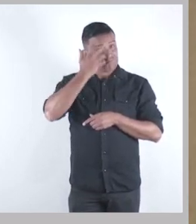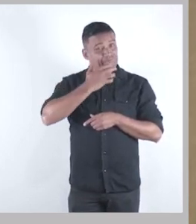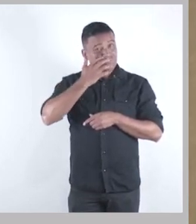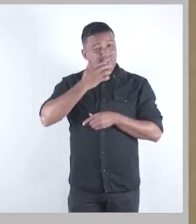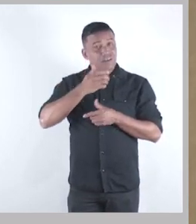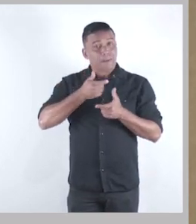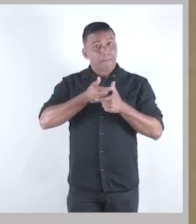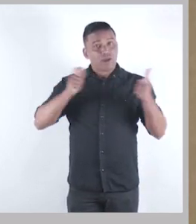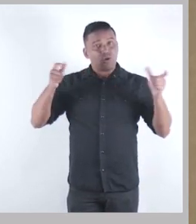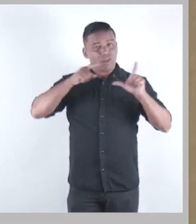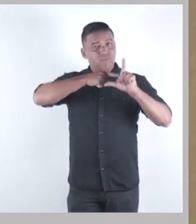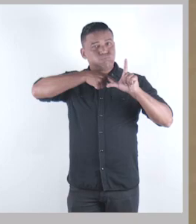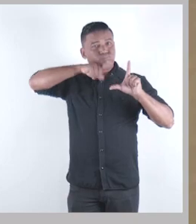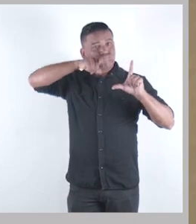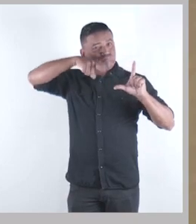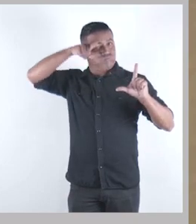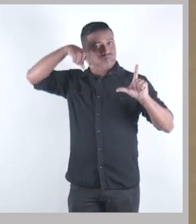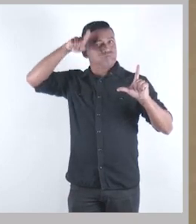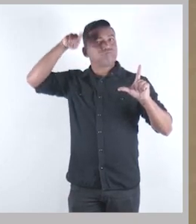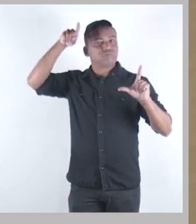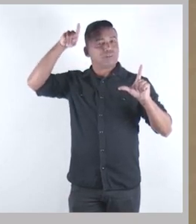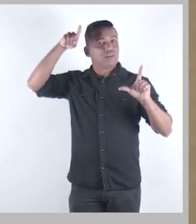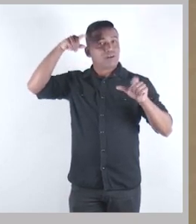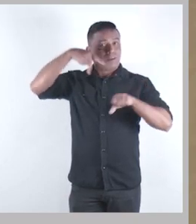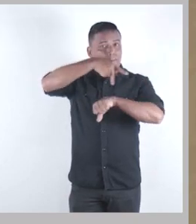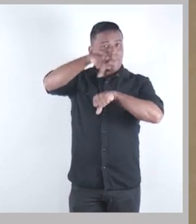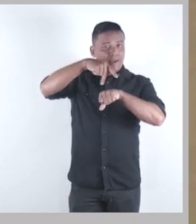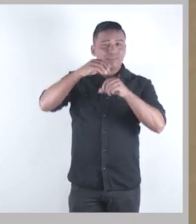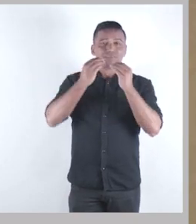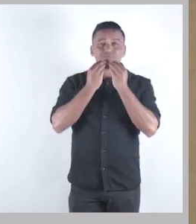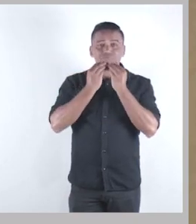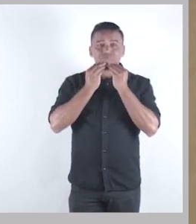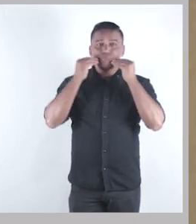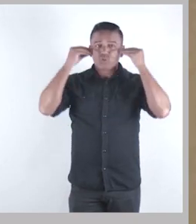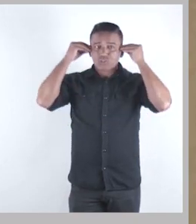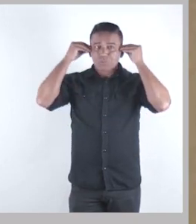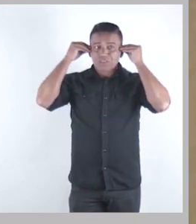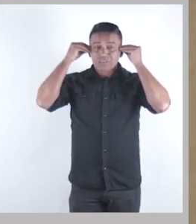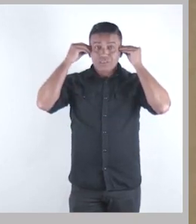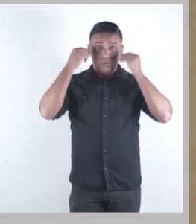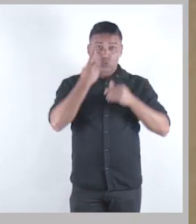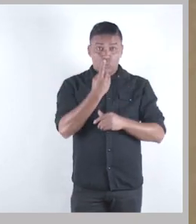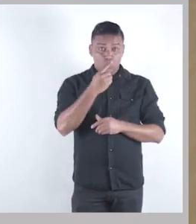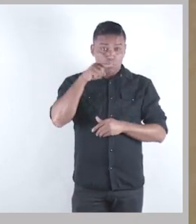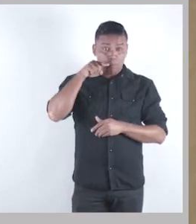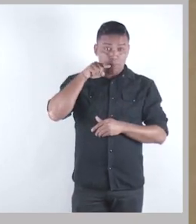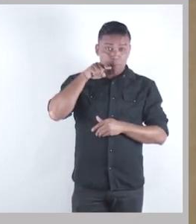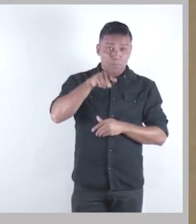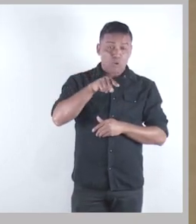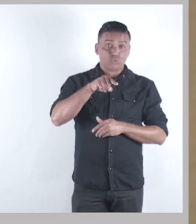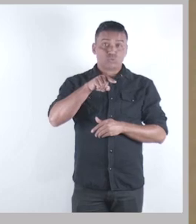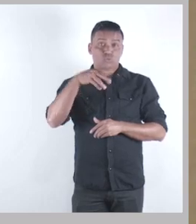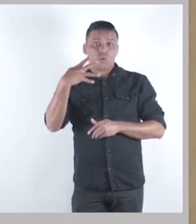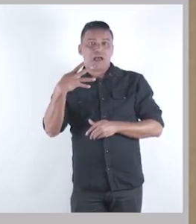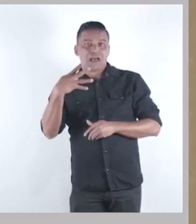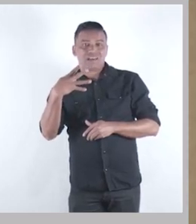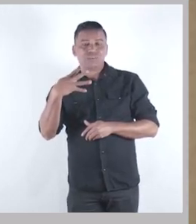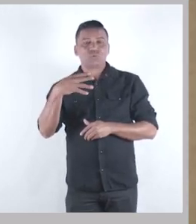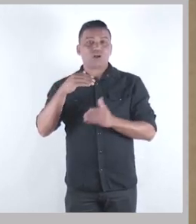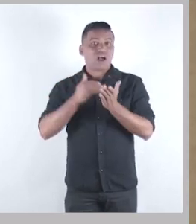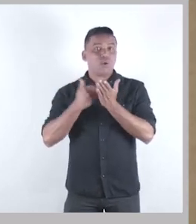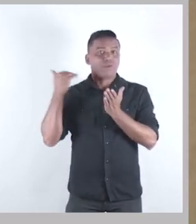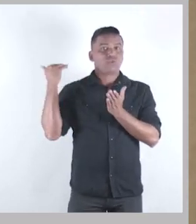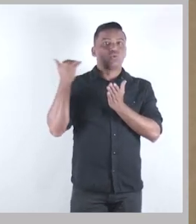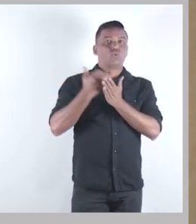de alfabetizados em Moçambique saiu de 1,4% para cerca de 42%,